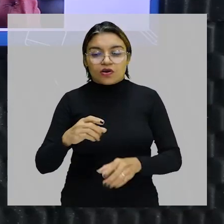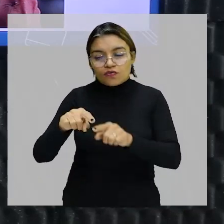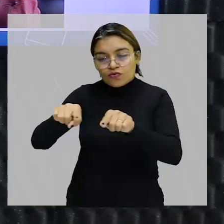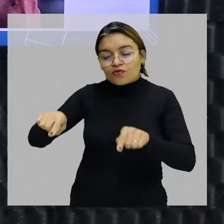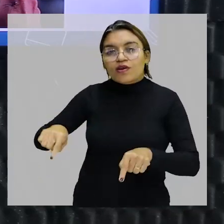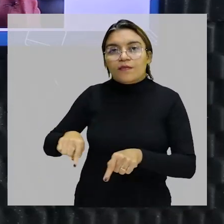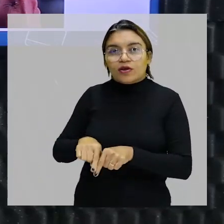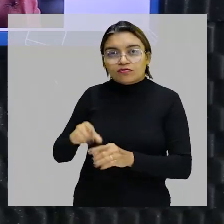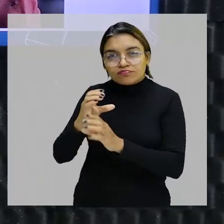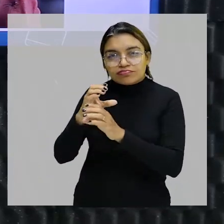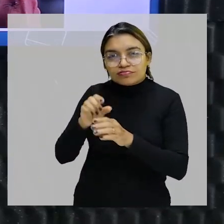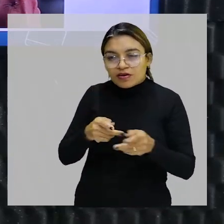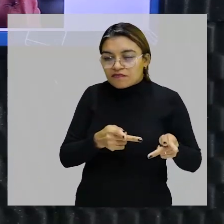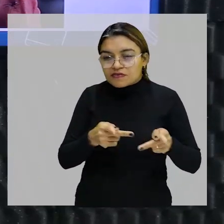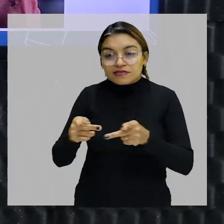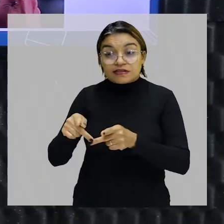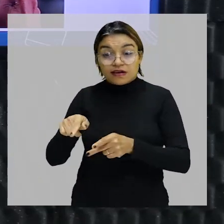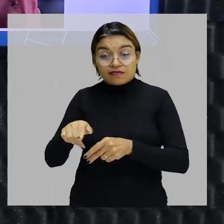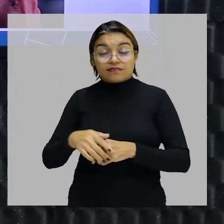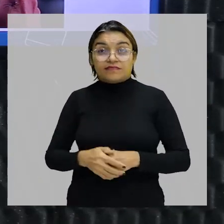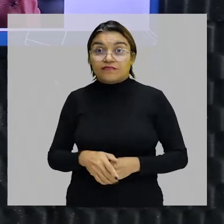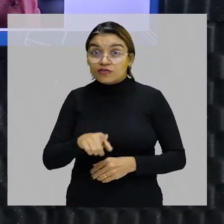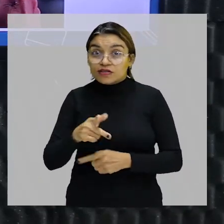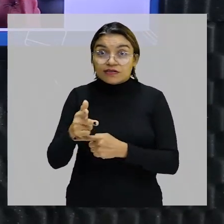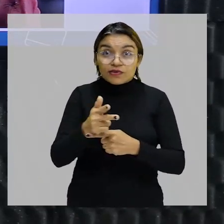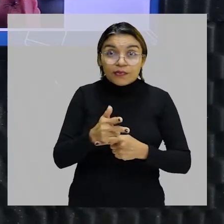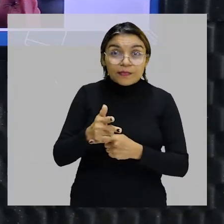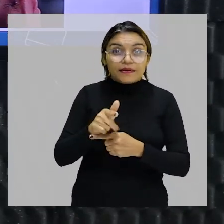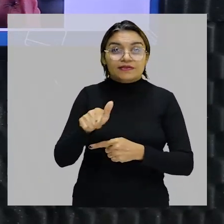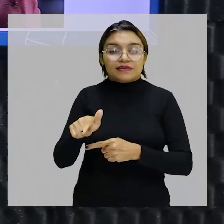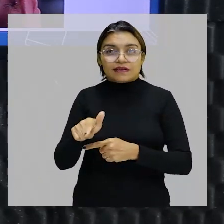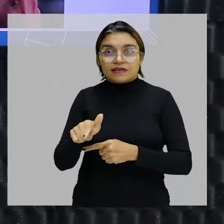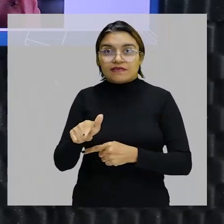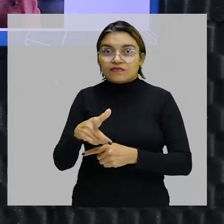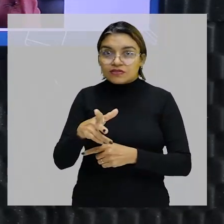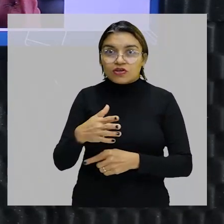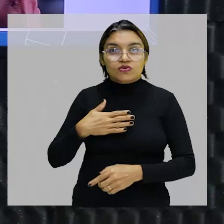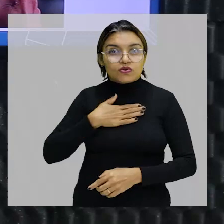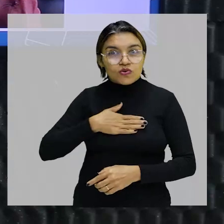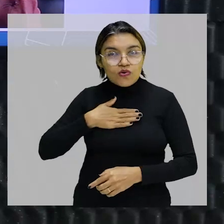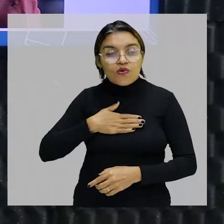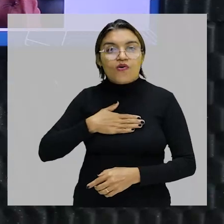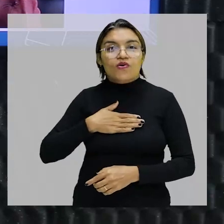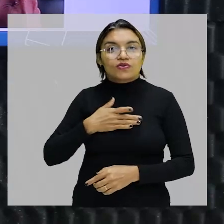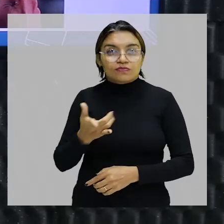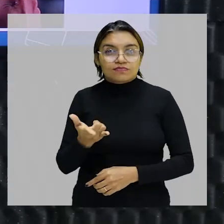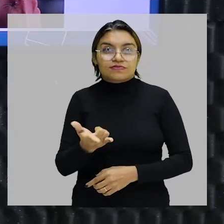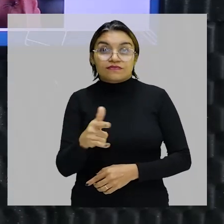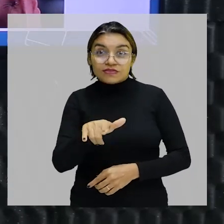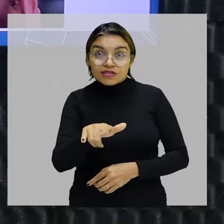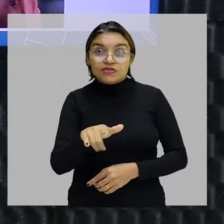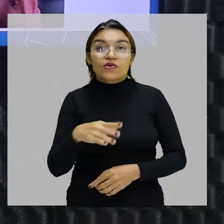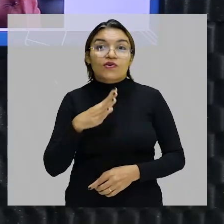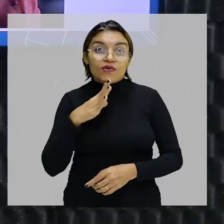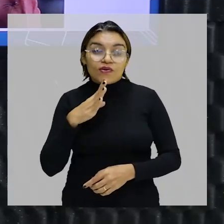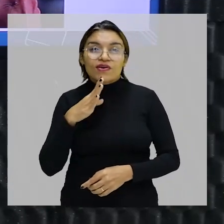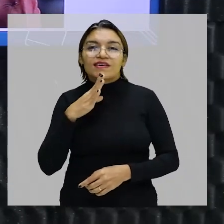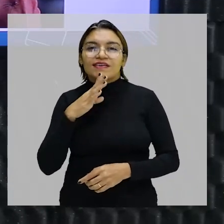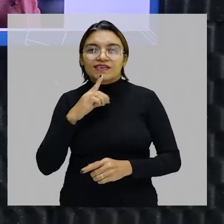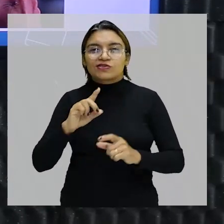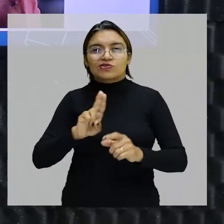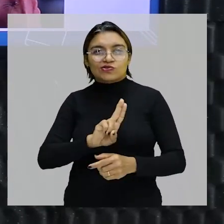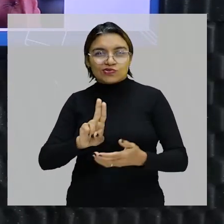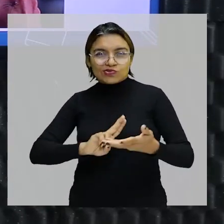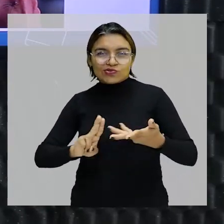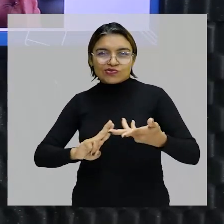Oscorp, todos vocês que estão acompanhando o vídeo, né, e é fã de super-heróis, vocês conhecem todas essas nomenclaturas